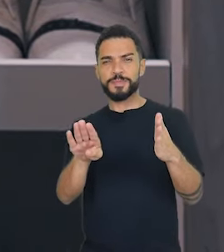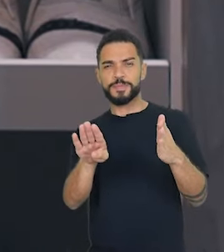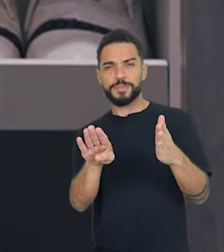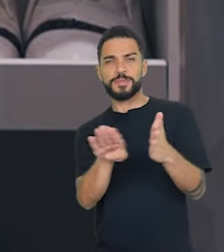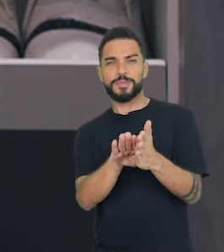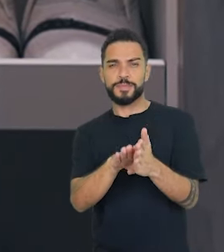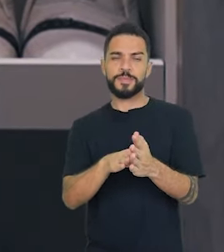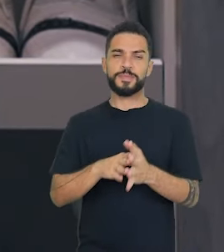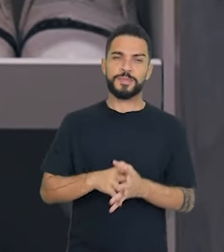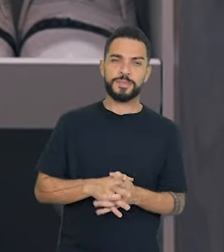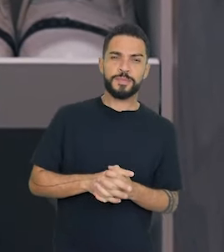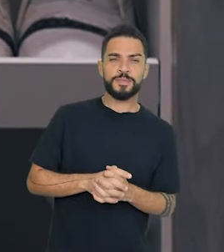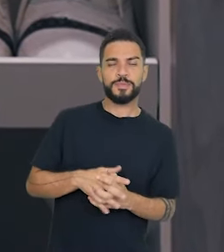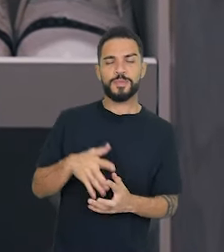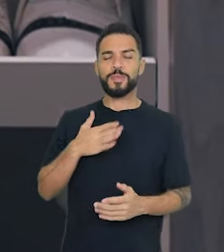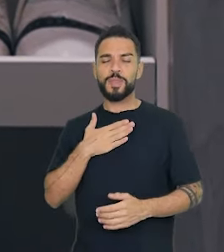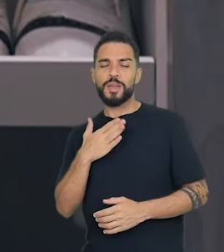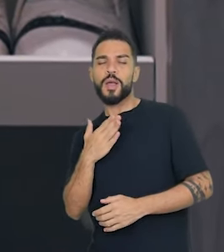lá,